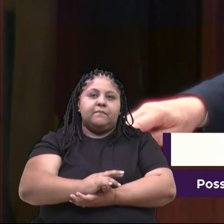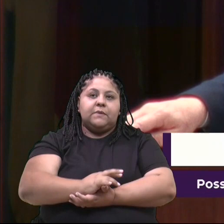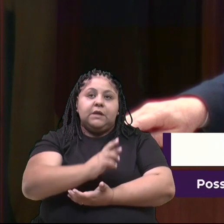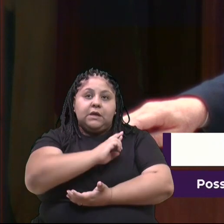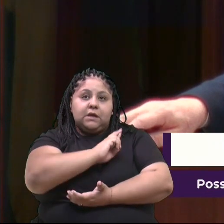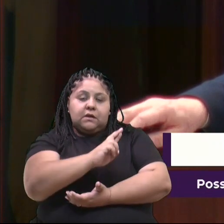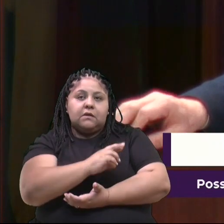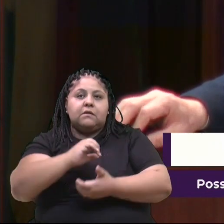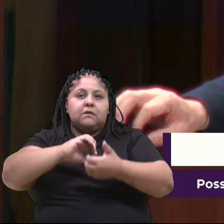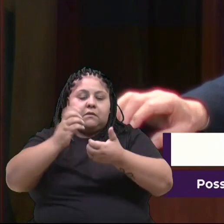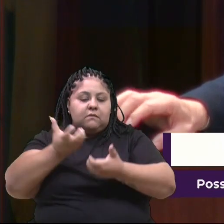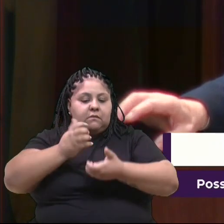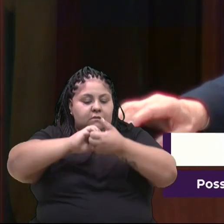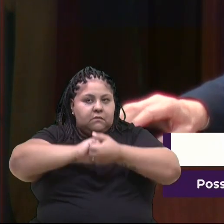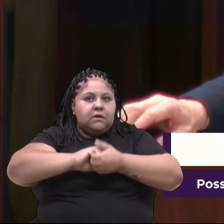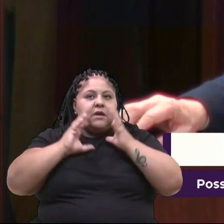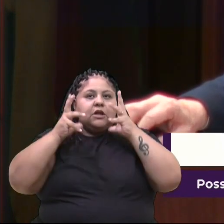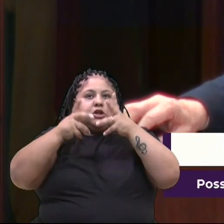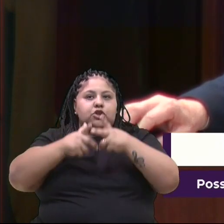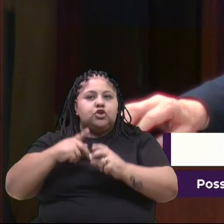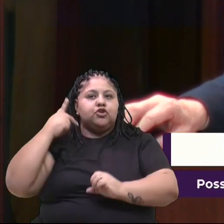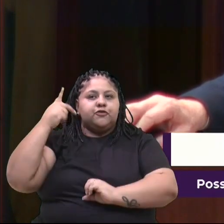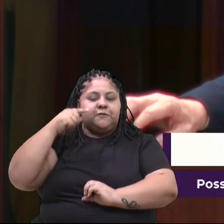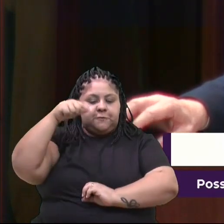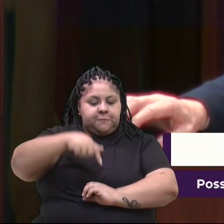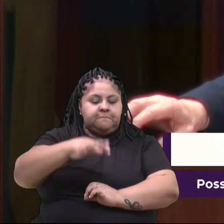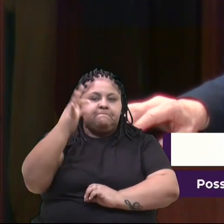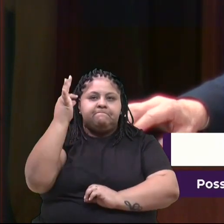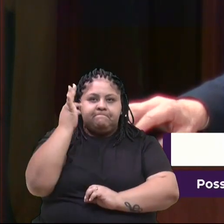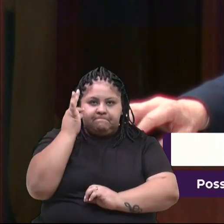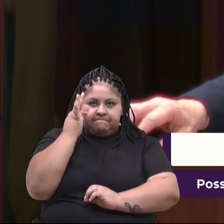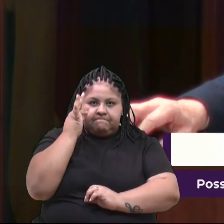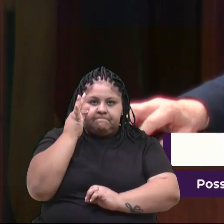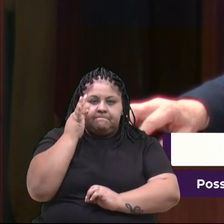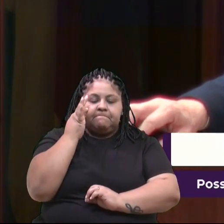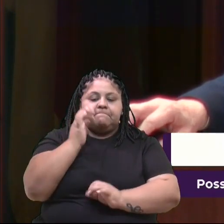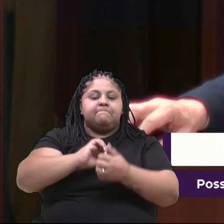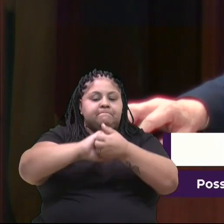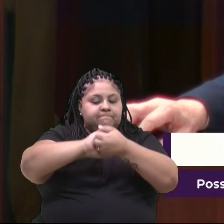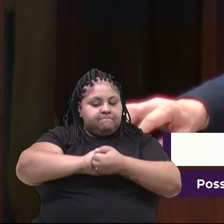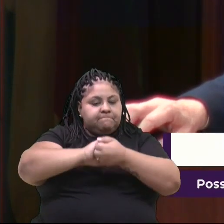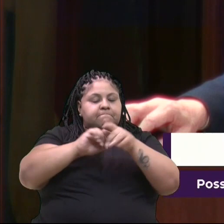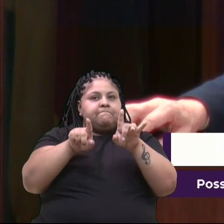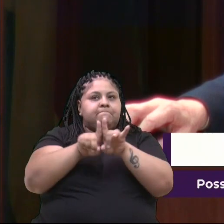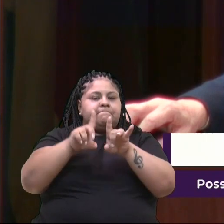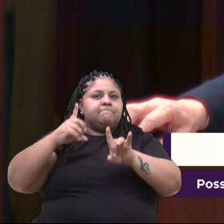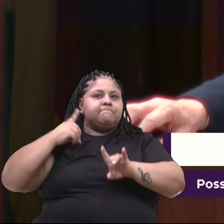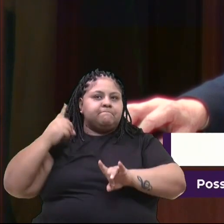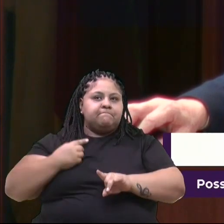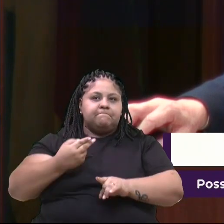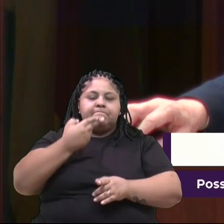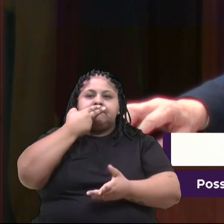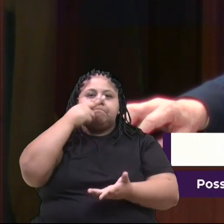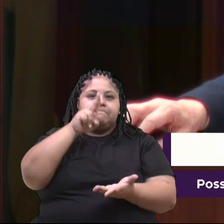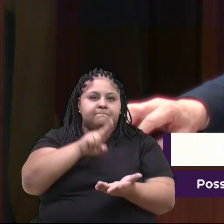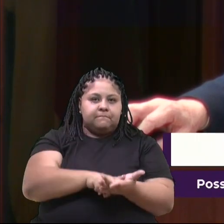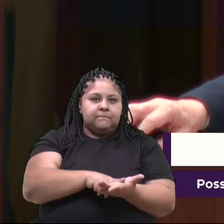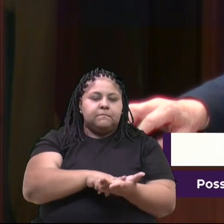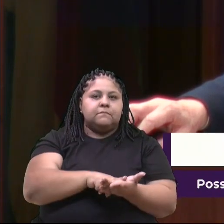quero saudar a todos os vereadores aqui presentes, saudar o deputado Neril